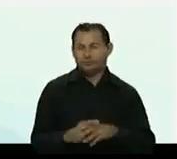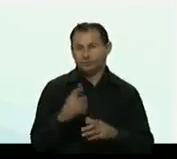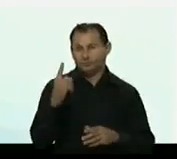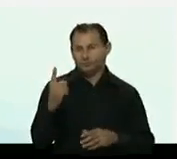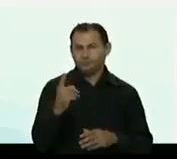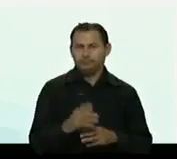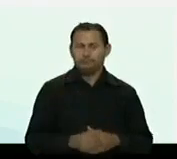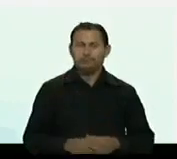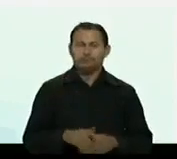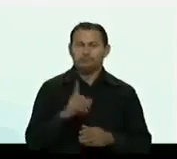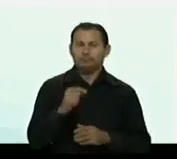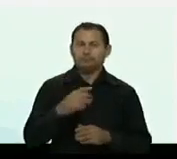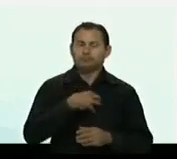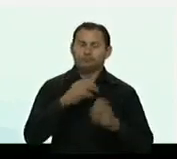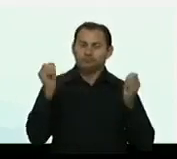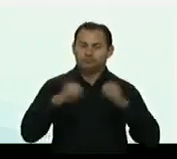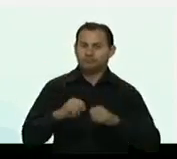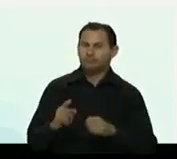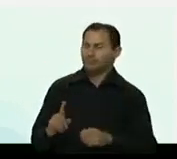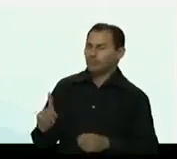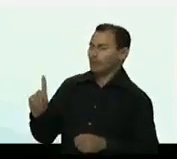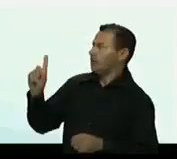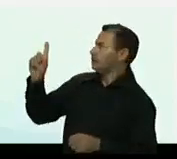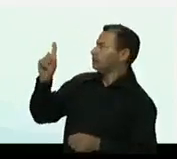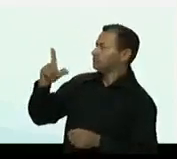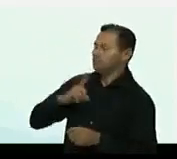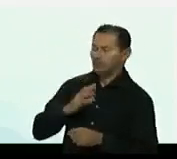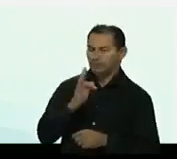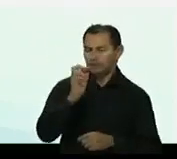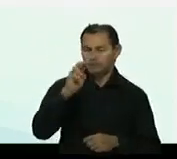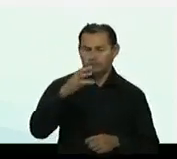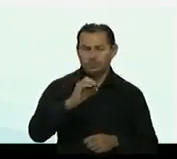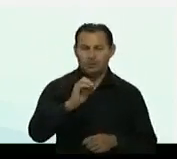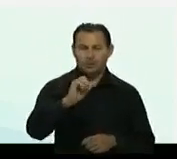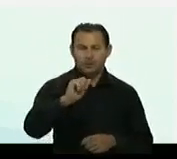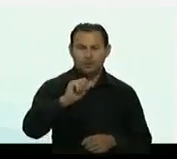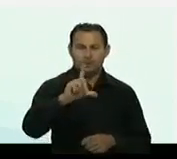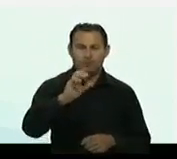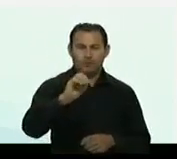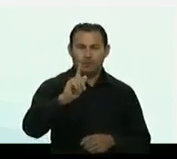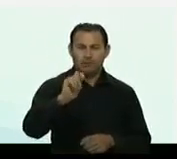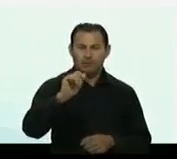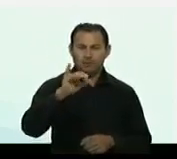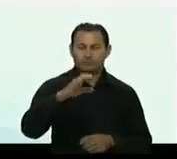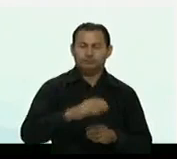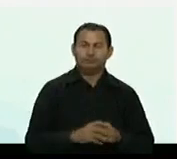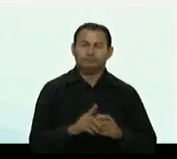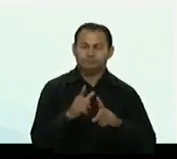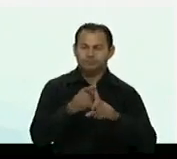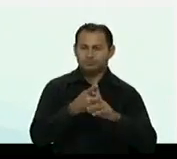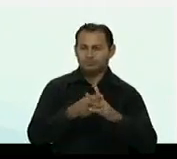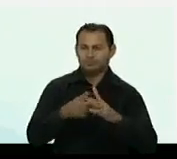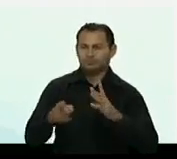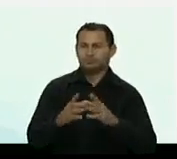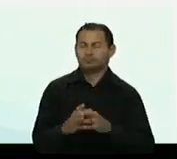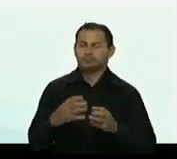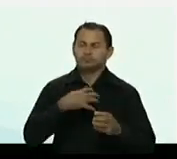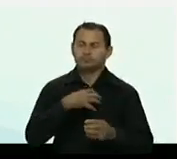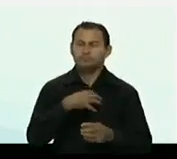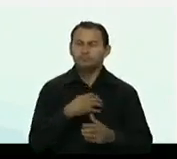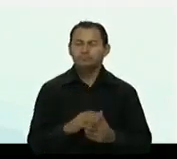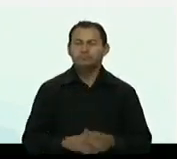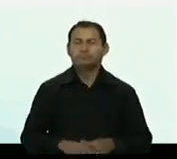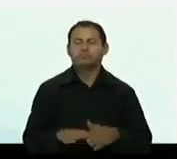1. Então, essa é a condição para termos uma função logarítmica. O gráfico da função ela tem esse